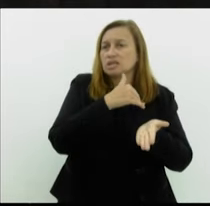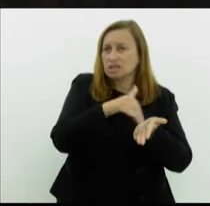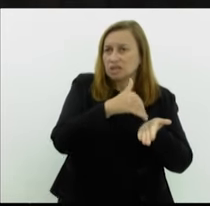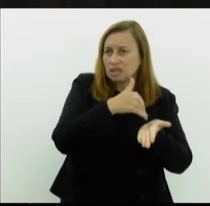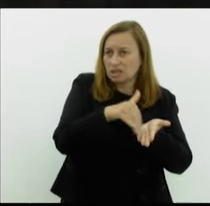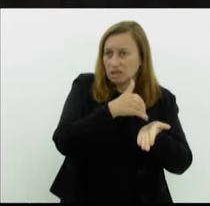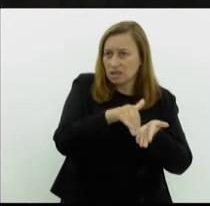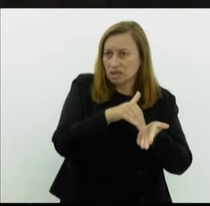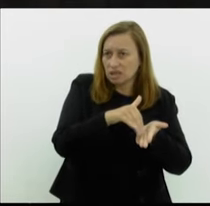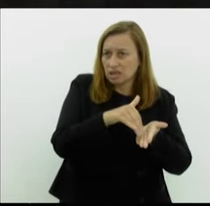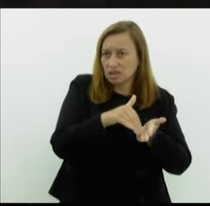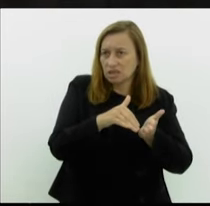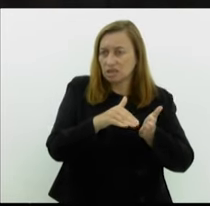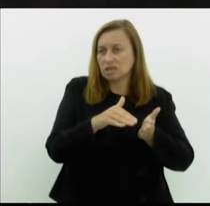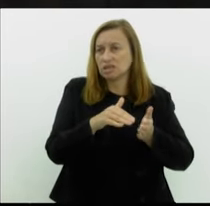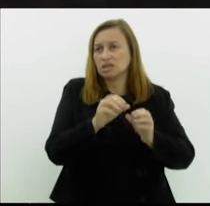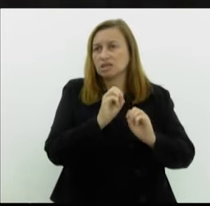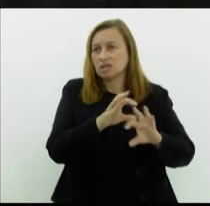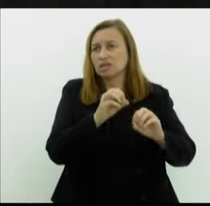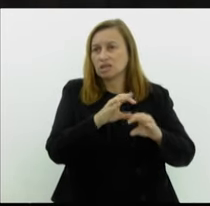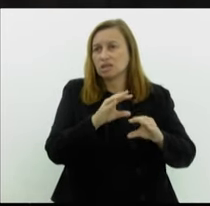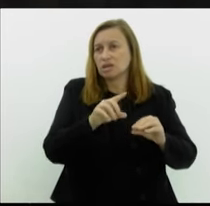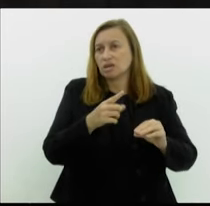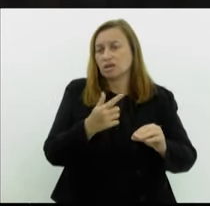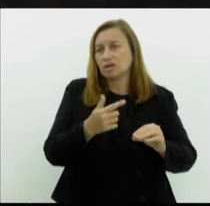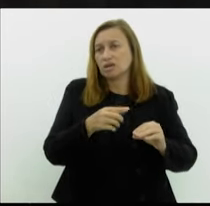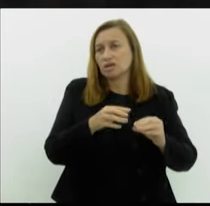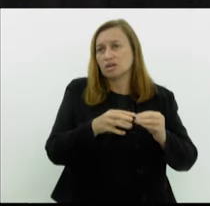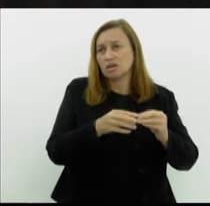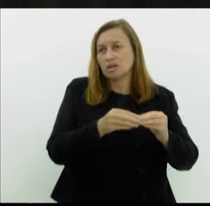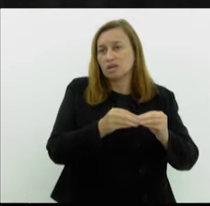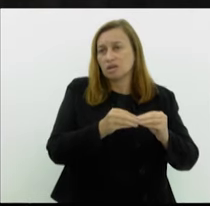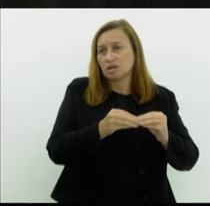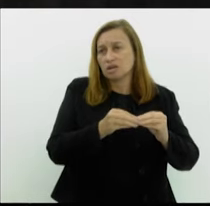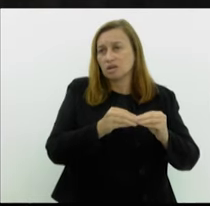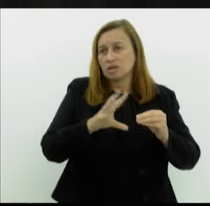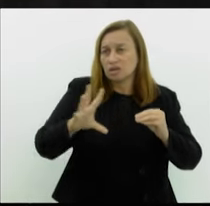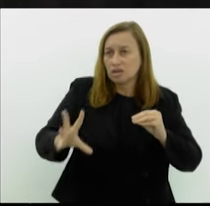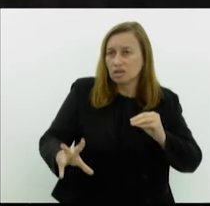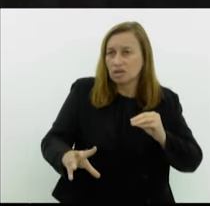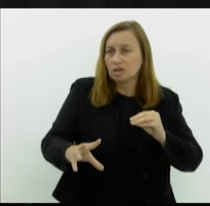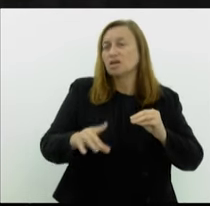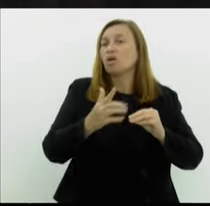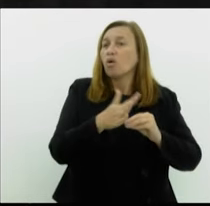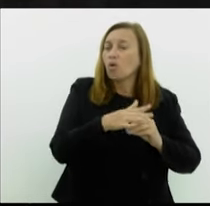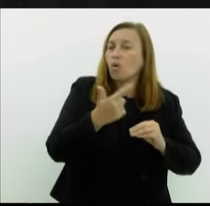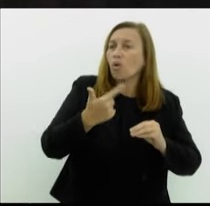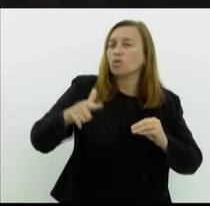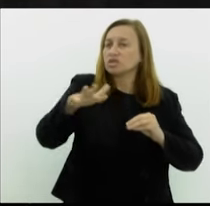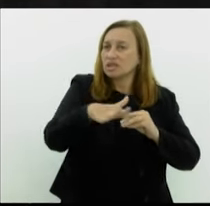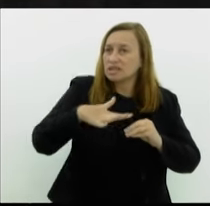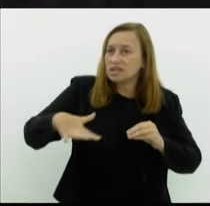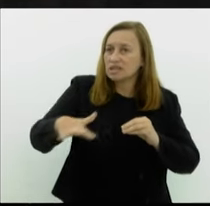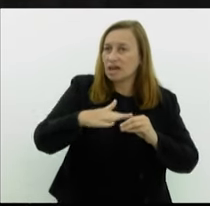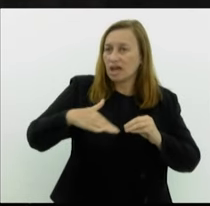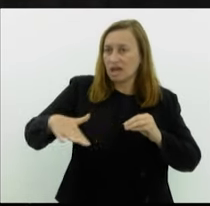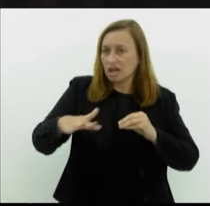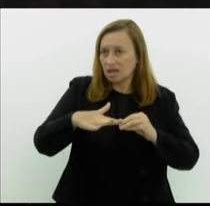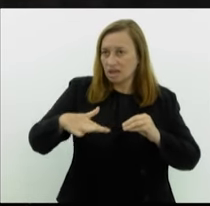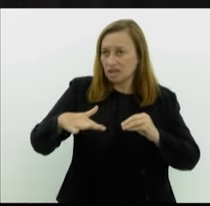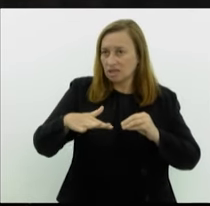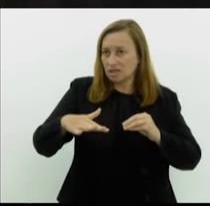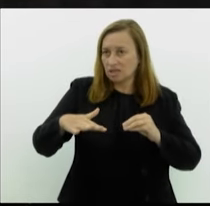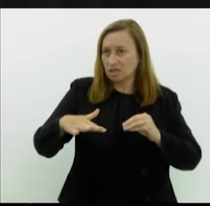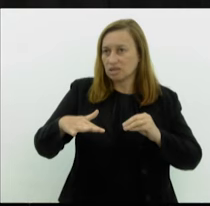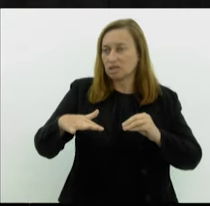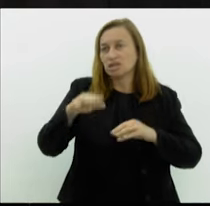e da FAETEC para outros municípios aqui do Rio de Janeiro e para outras redes federais e municipais Brasil